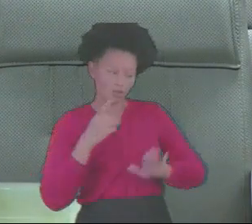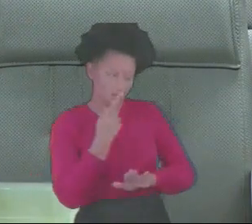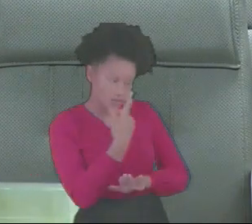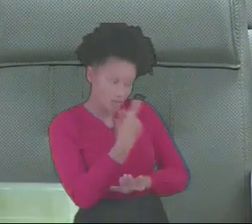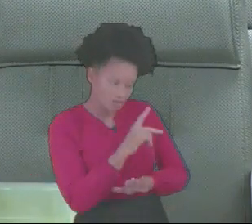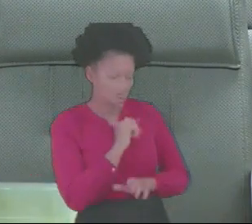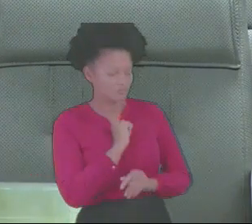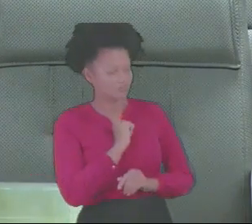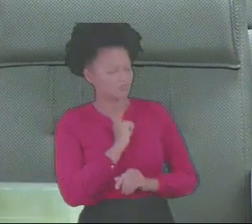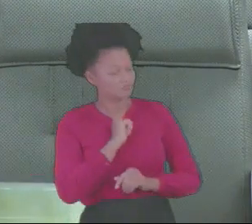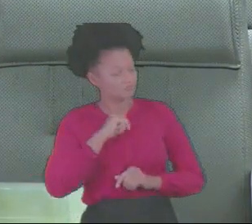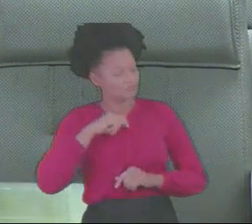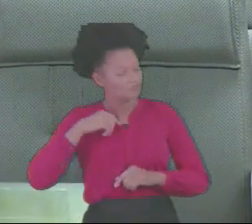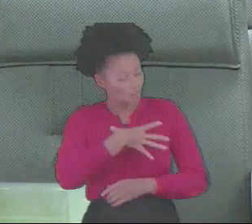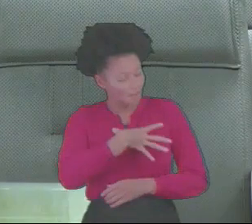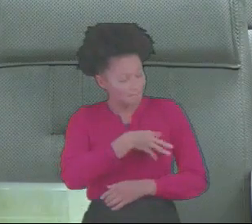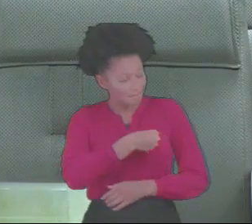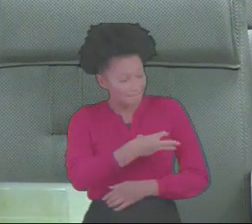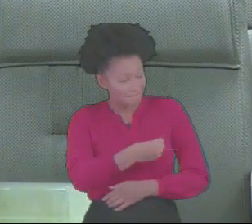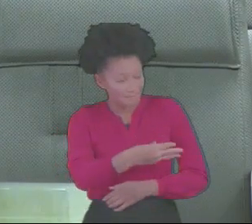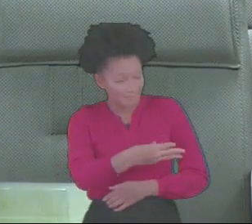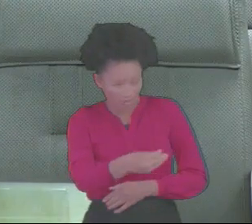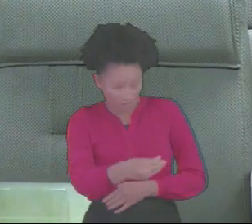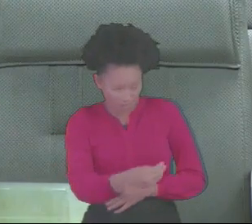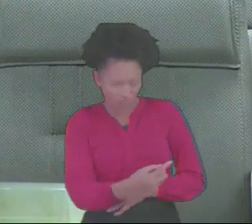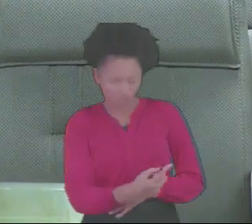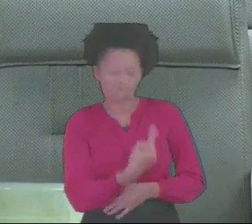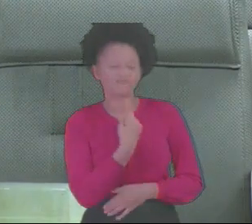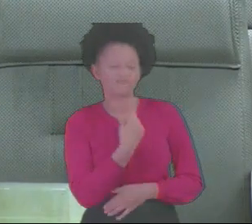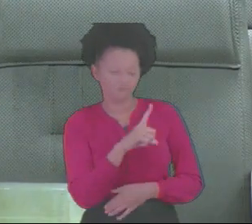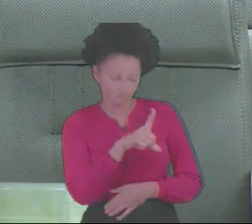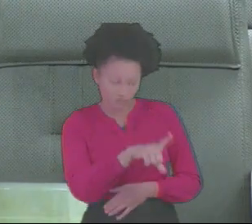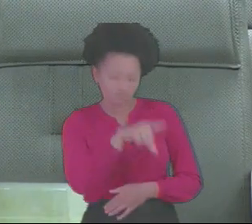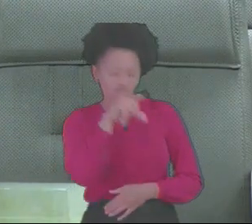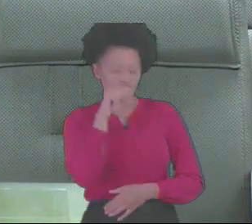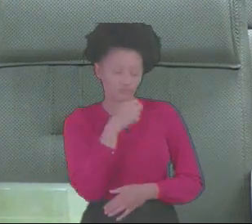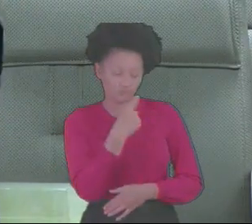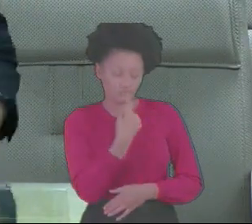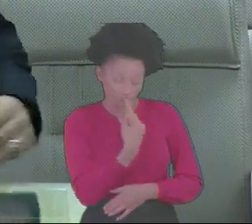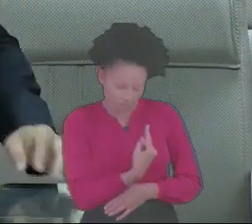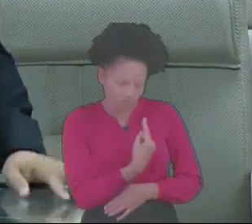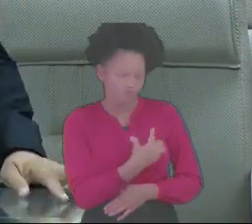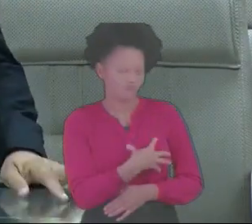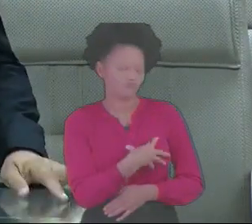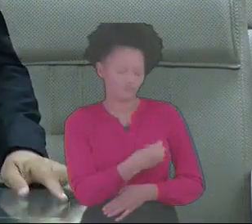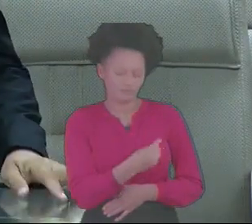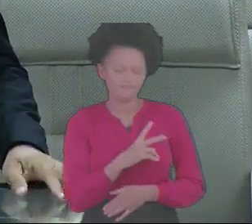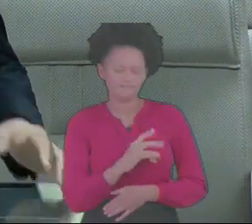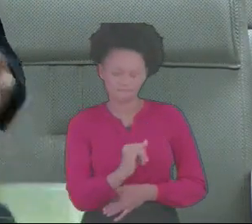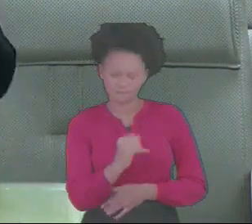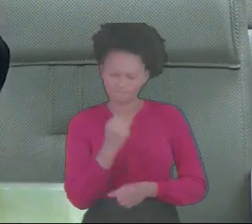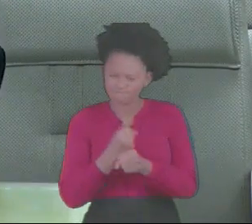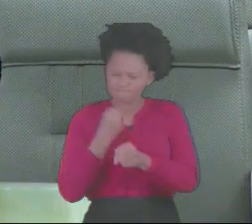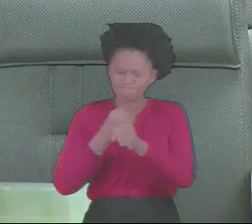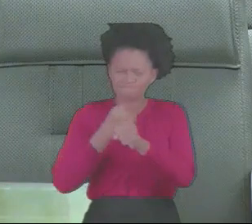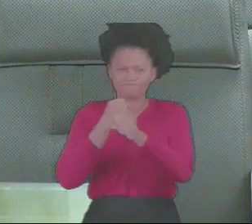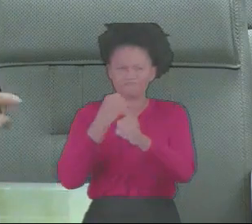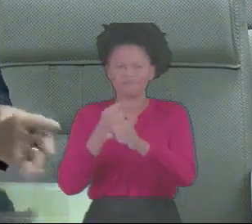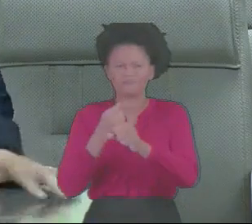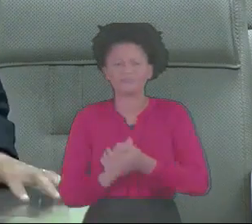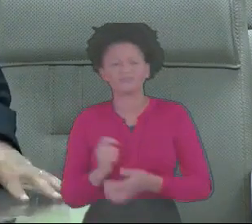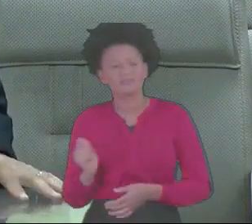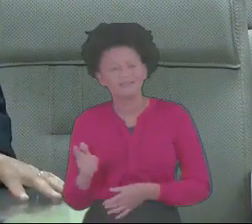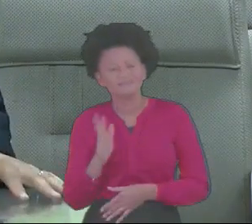descendência um filho iria levantar o templo do Senhor e da vista